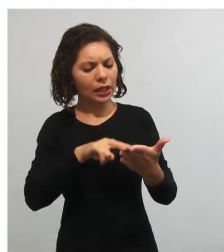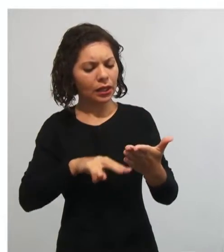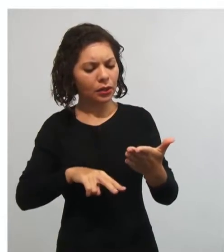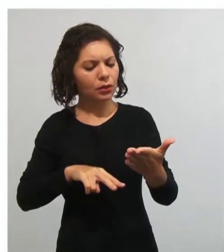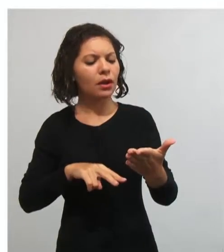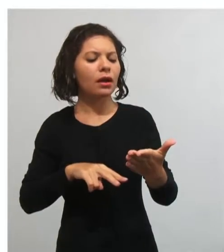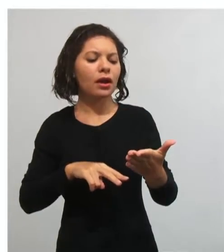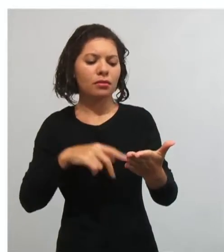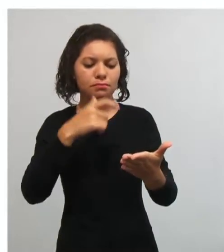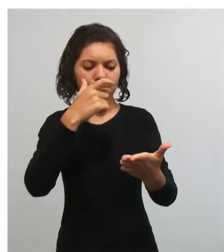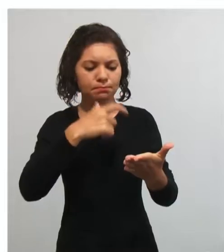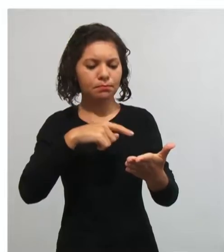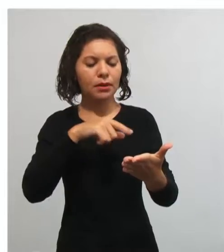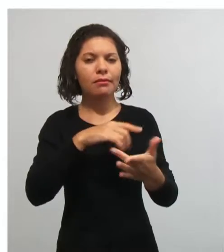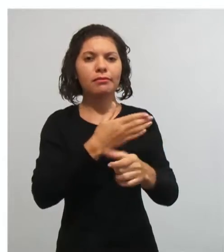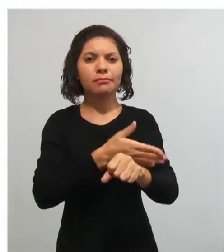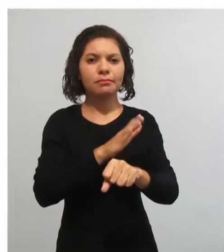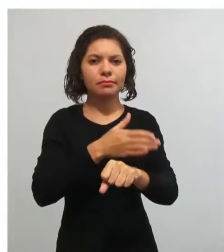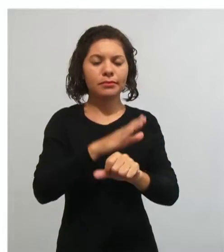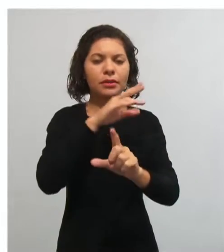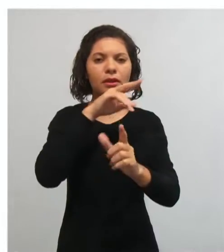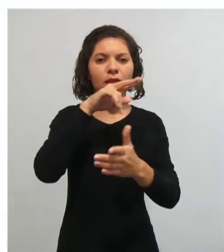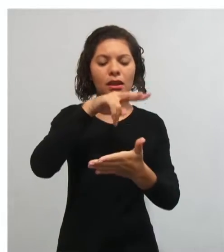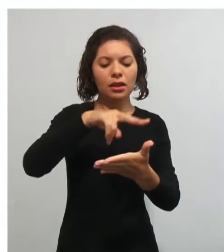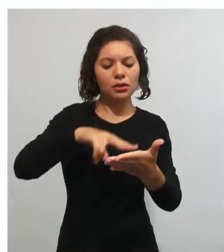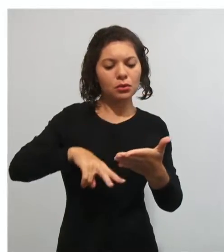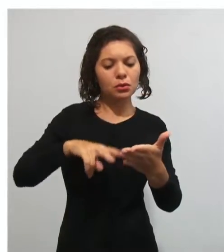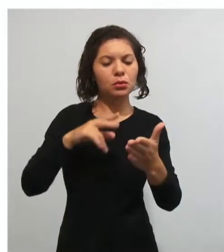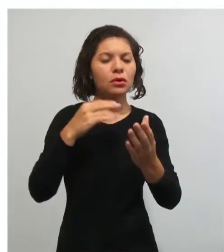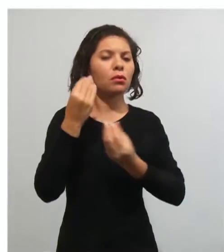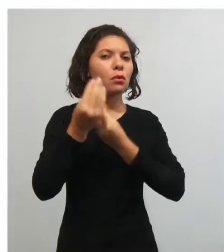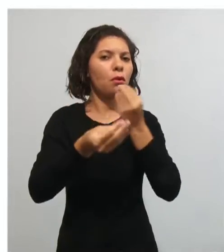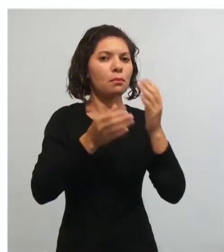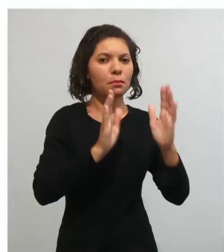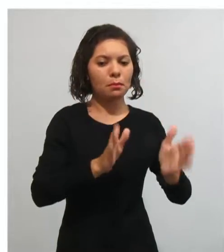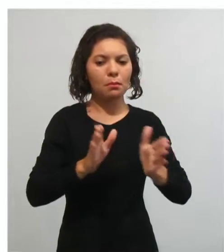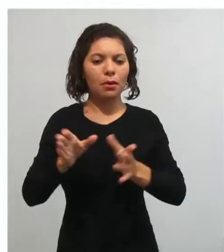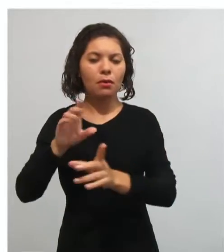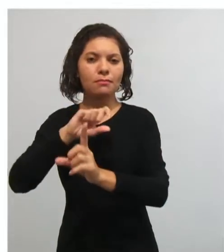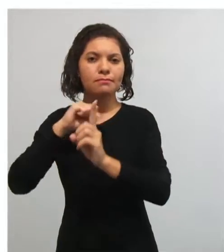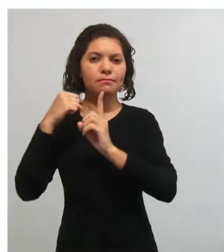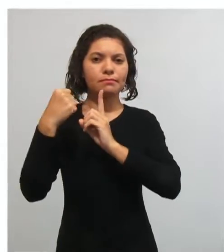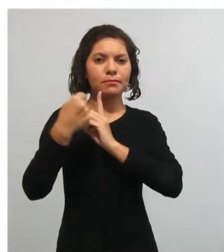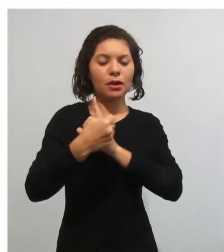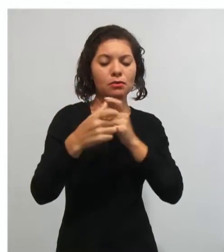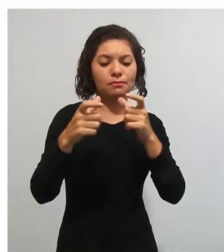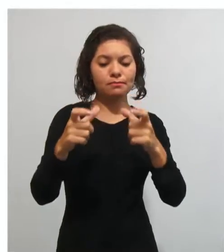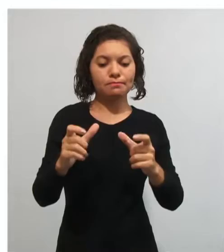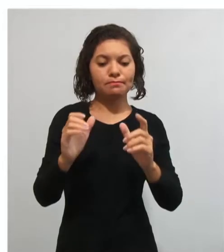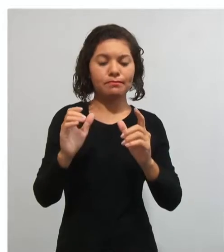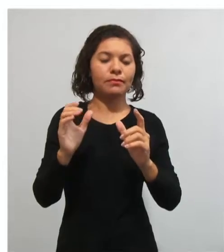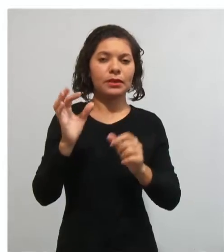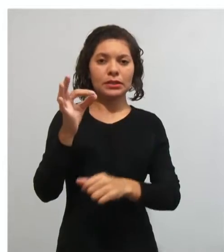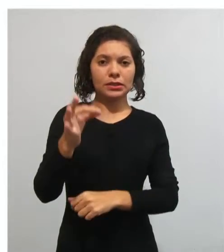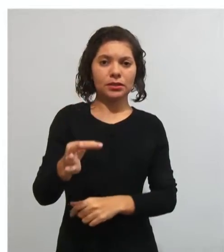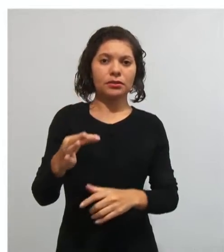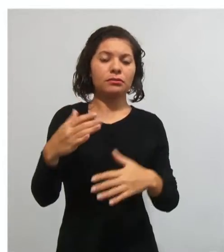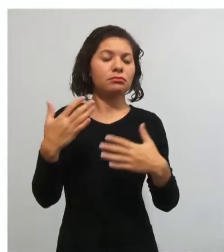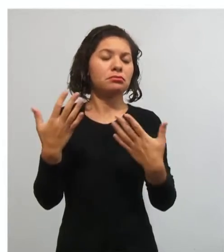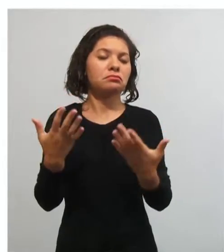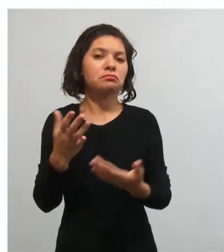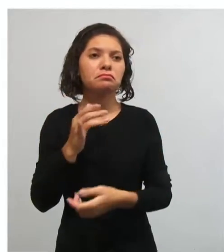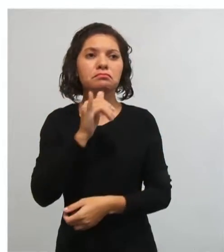como tal na prática da leitura, numa ordem social dada e em um lugar específico. Então,